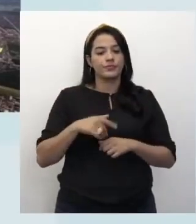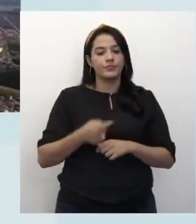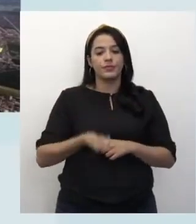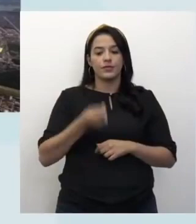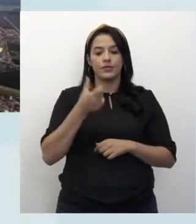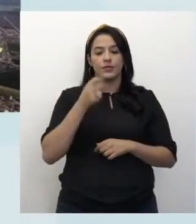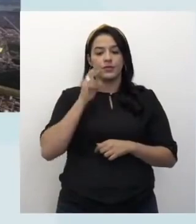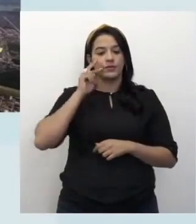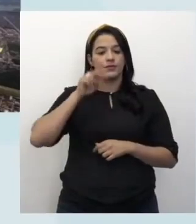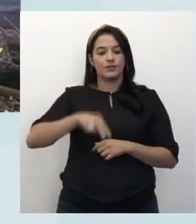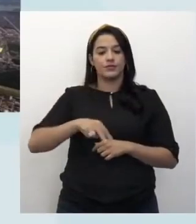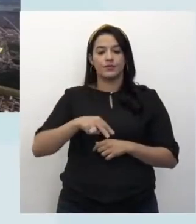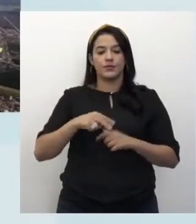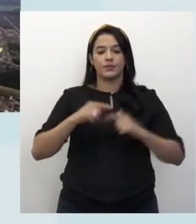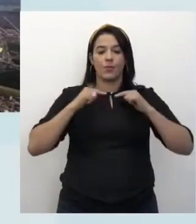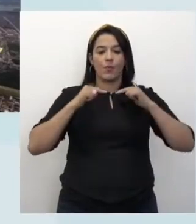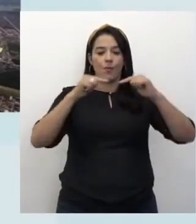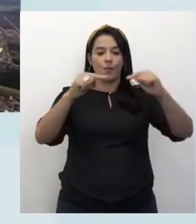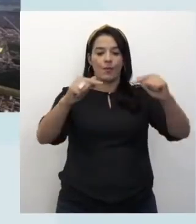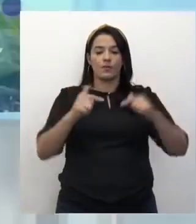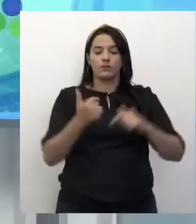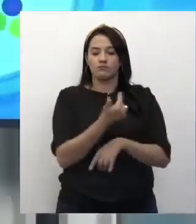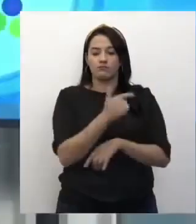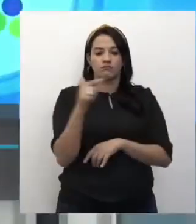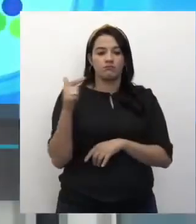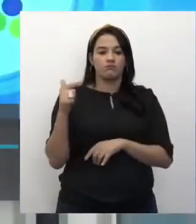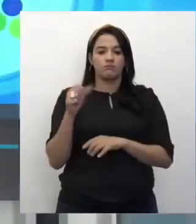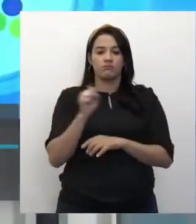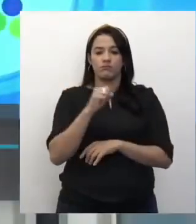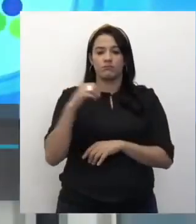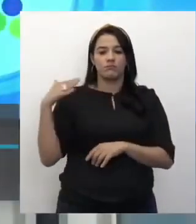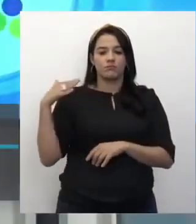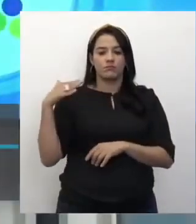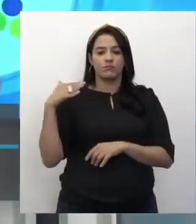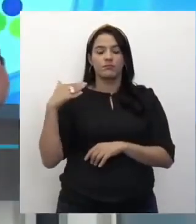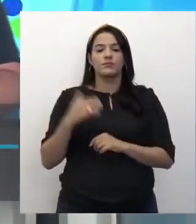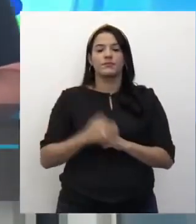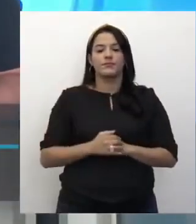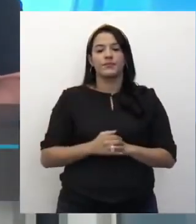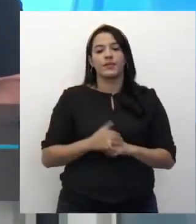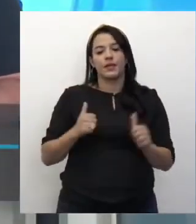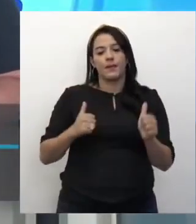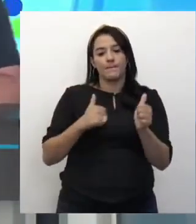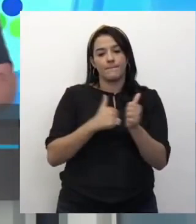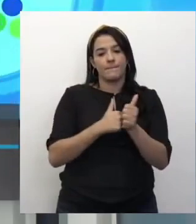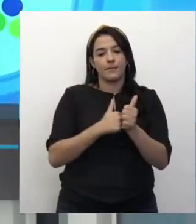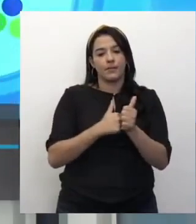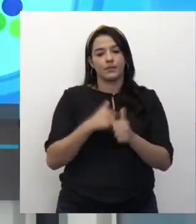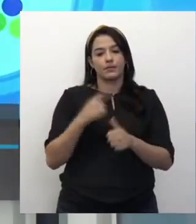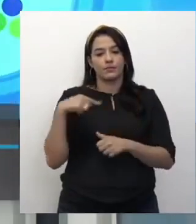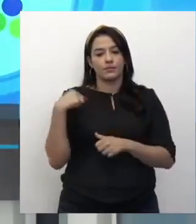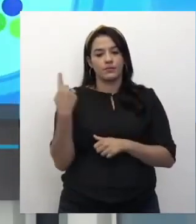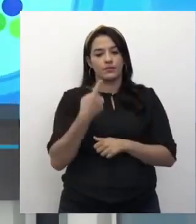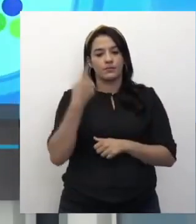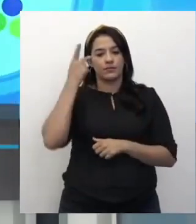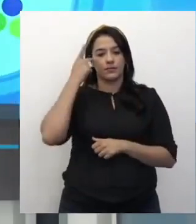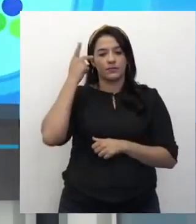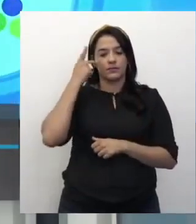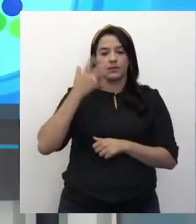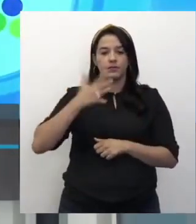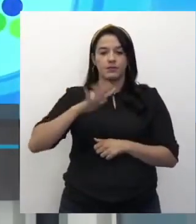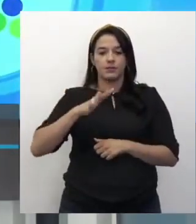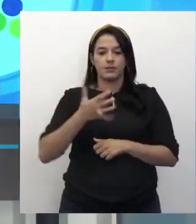vê nenhum espaço aberto na cidade de Santos. A cidade de Santos, ela é bem próxima aqui da cidade de São Paulo, está em torno